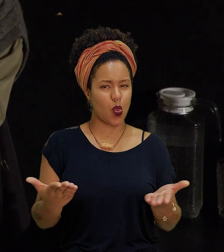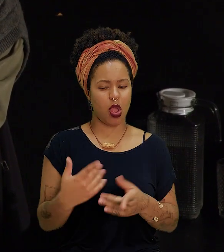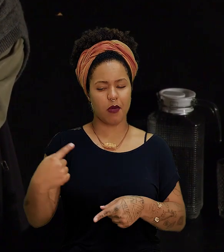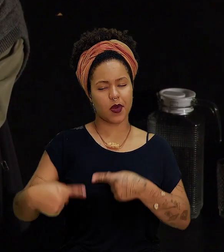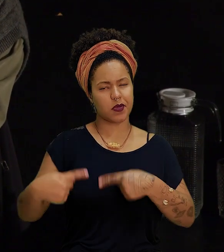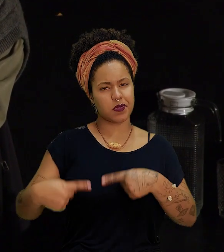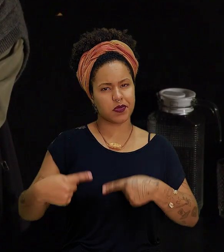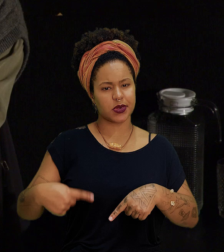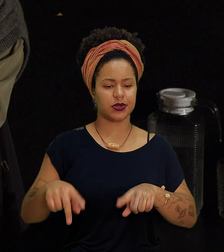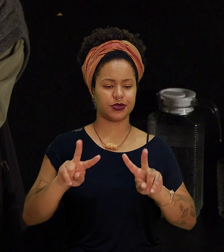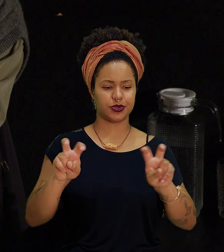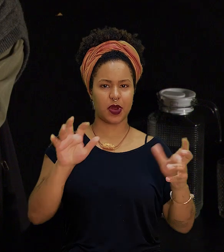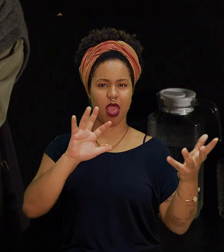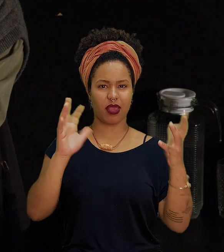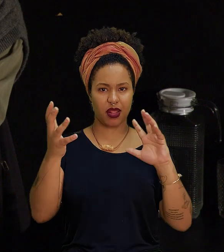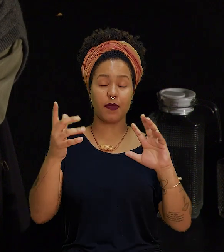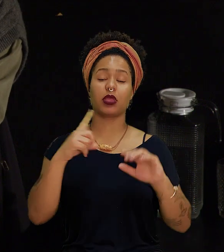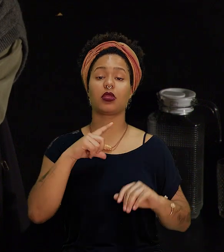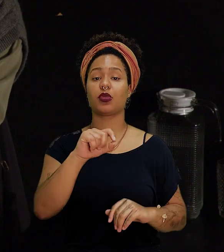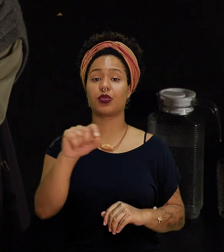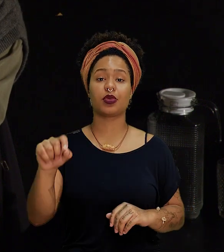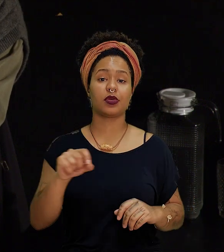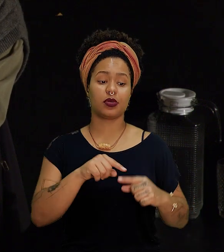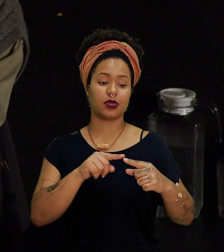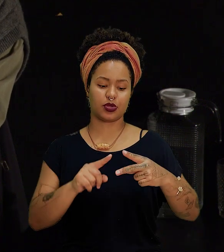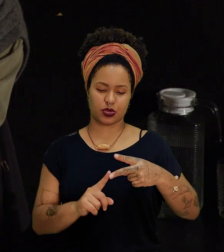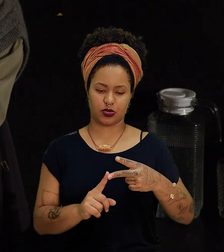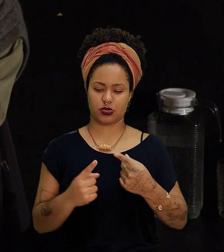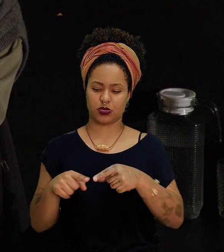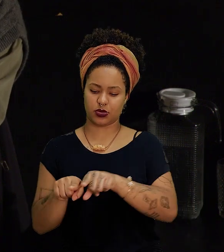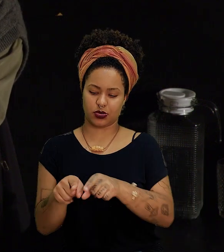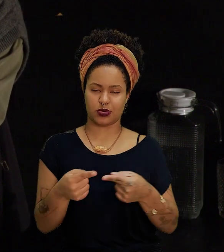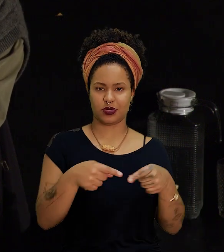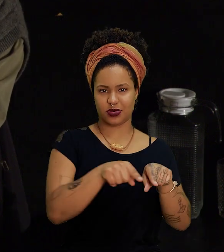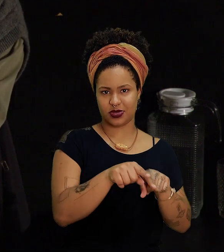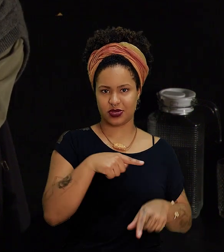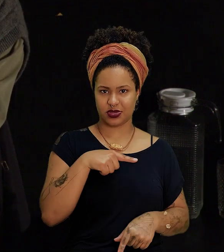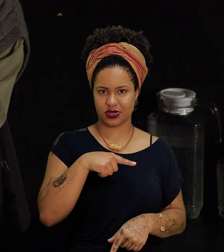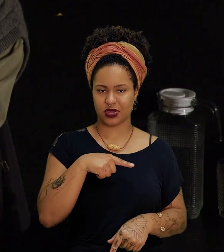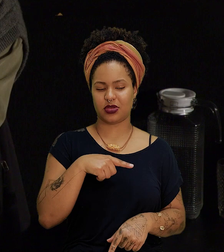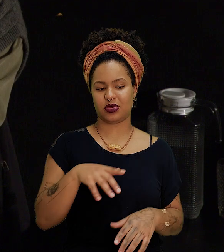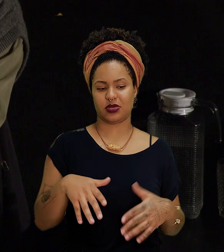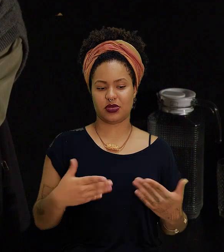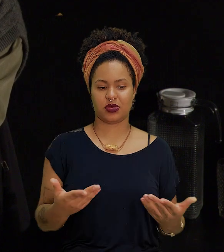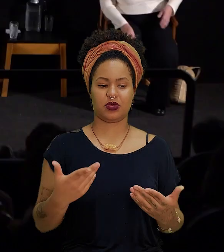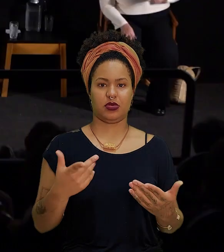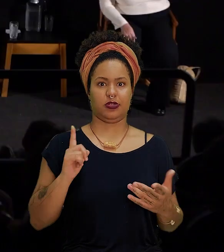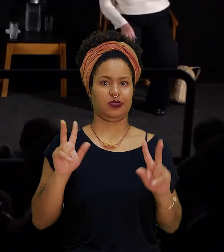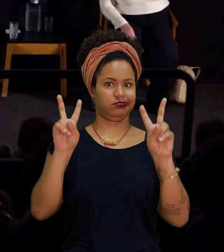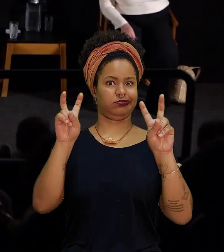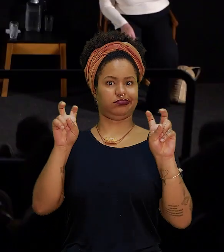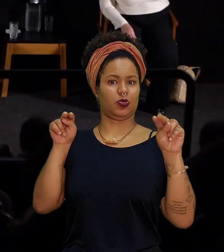Tem, hoje, no debate climático, tem 2 clubes, né, que estão